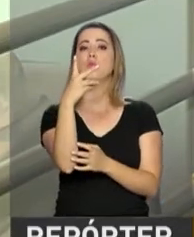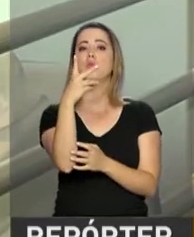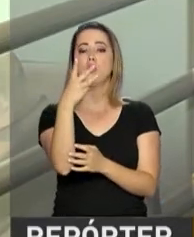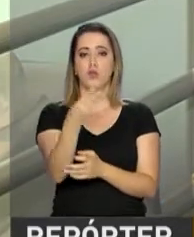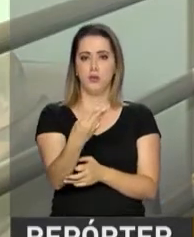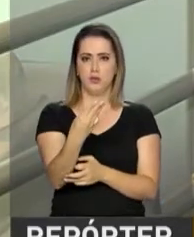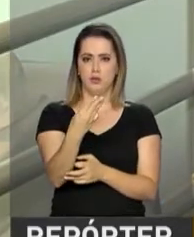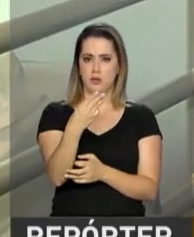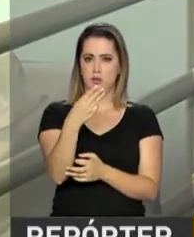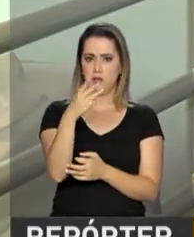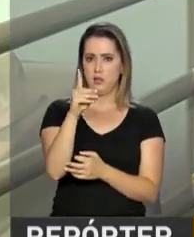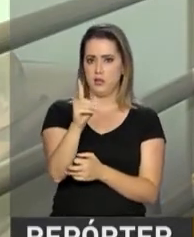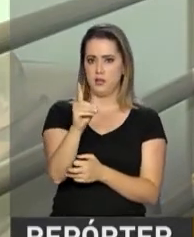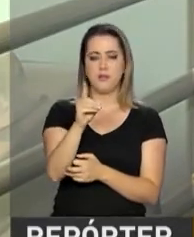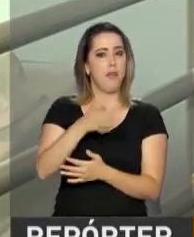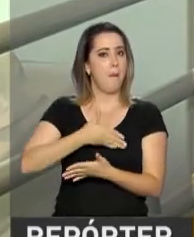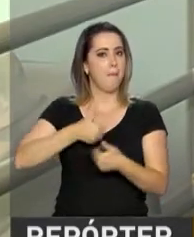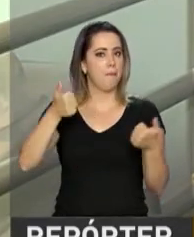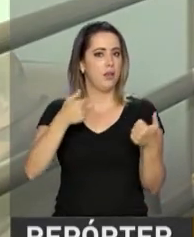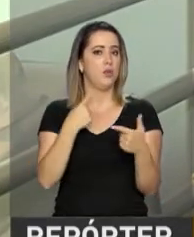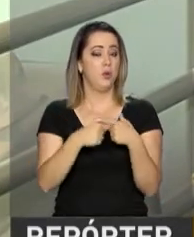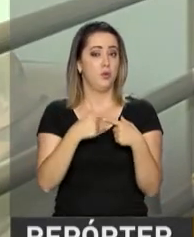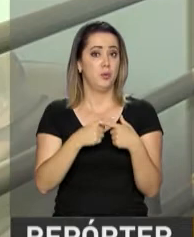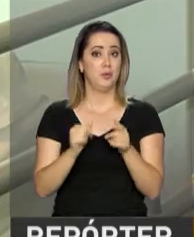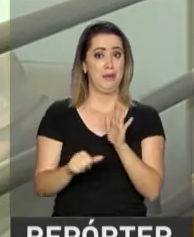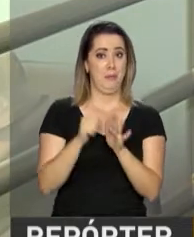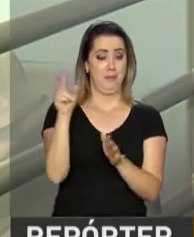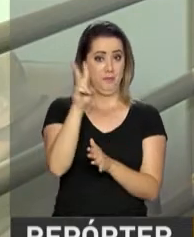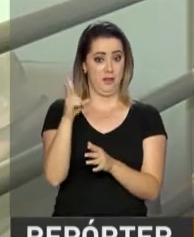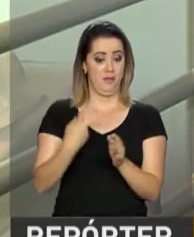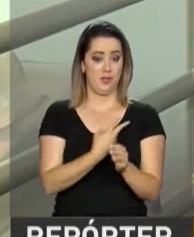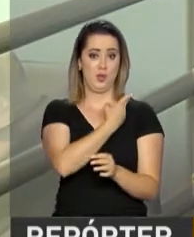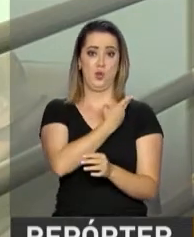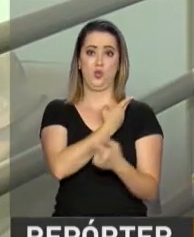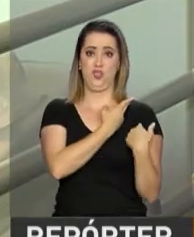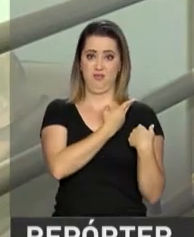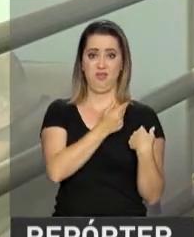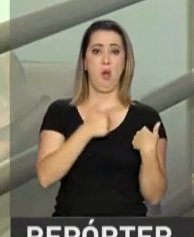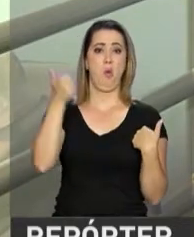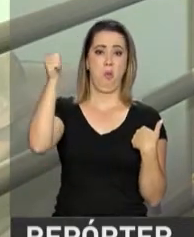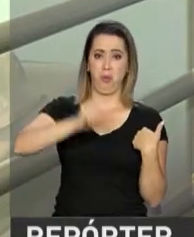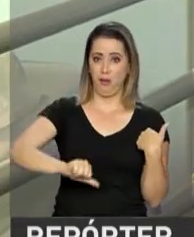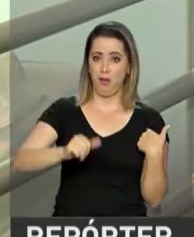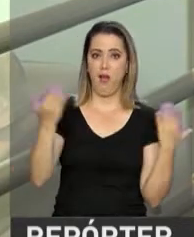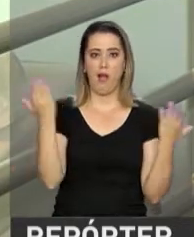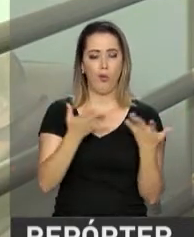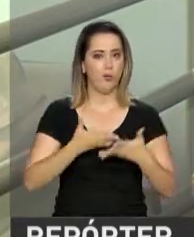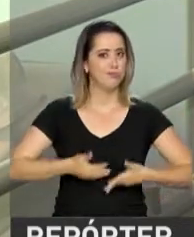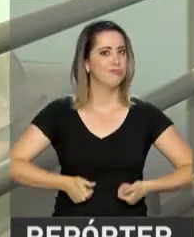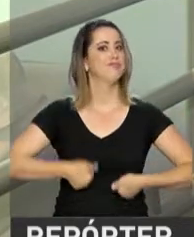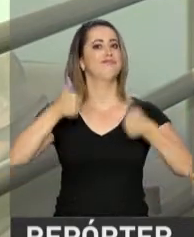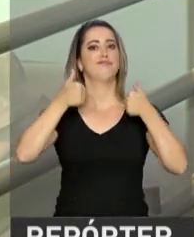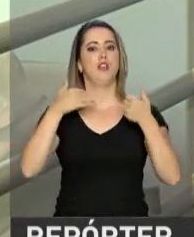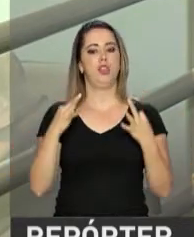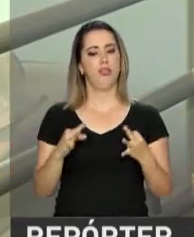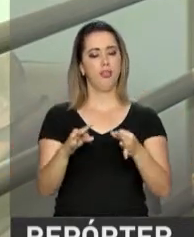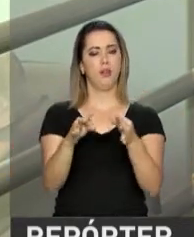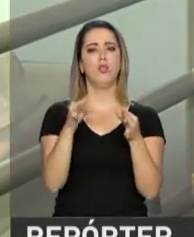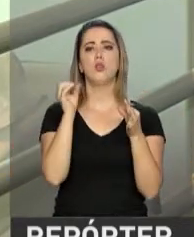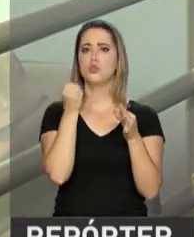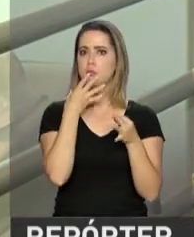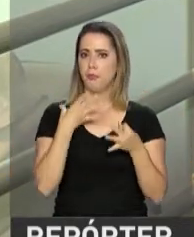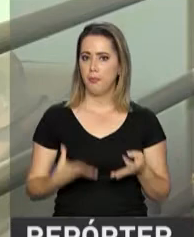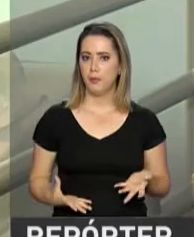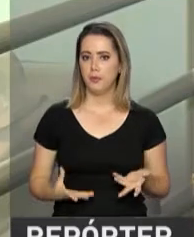terrível e então eu acredito mesmo que a tecnologia fez toda diferença entre aquela